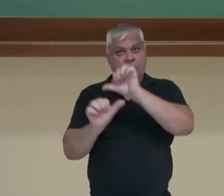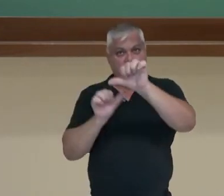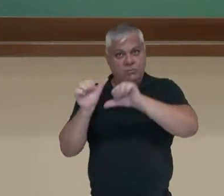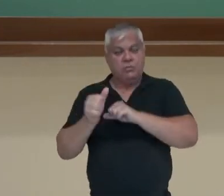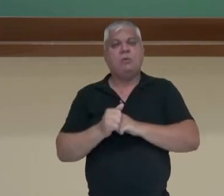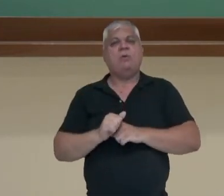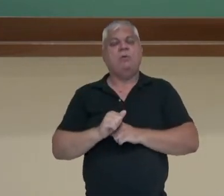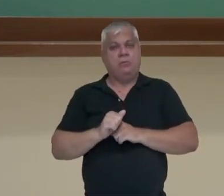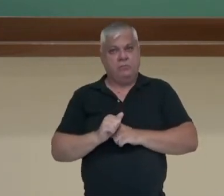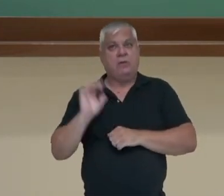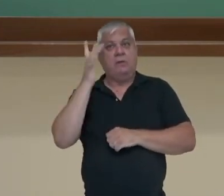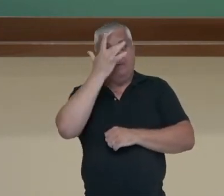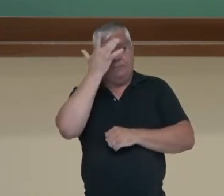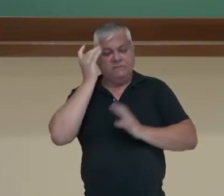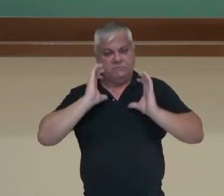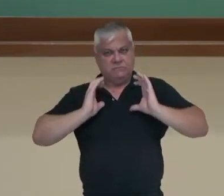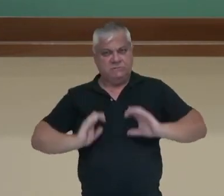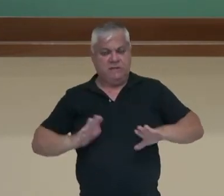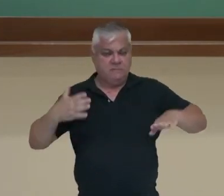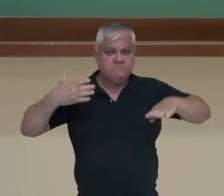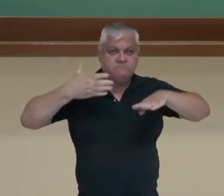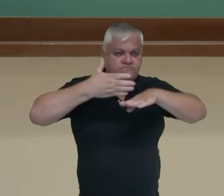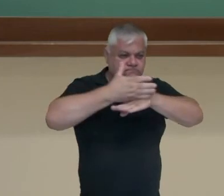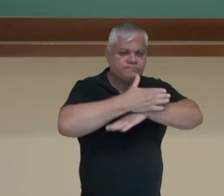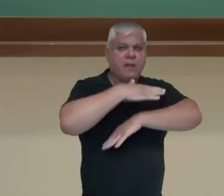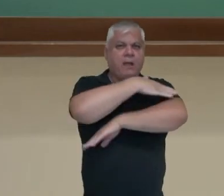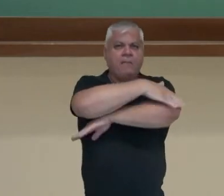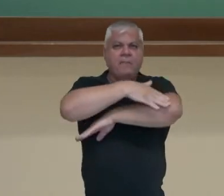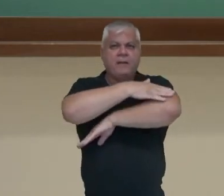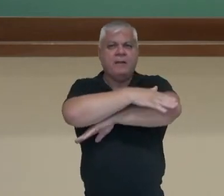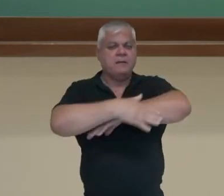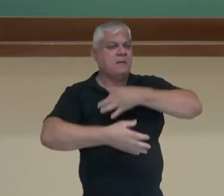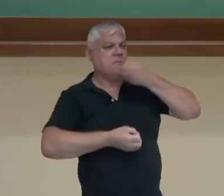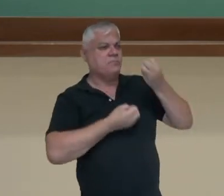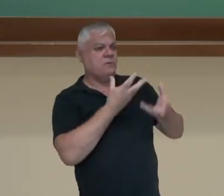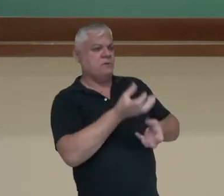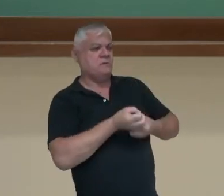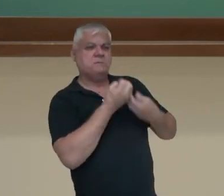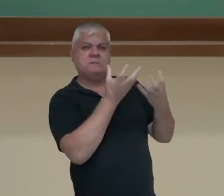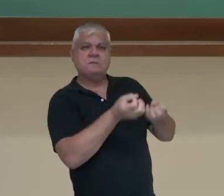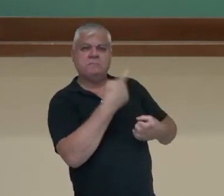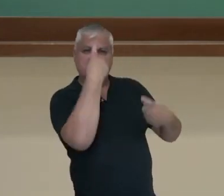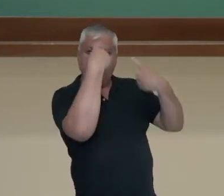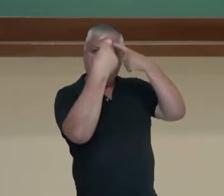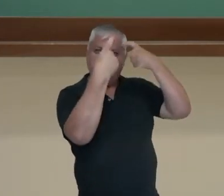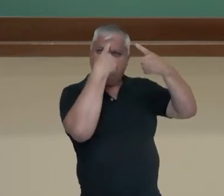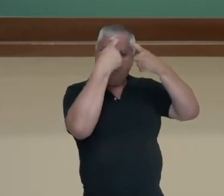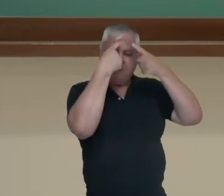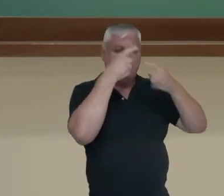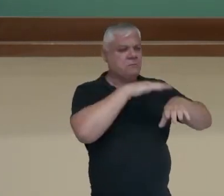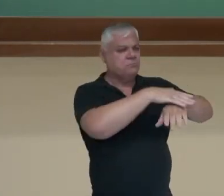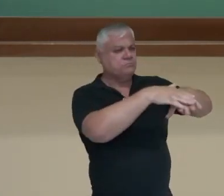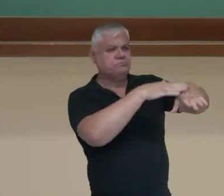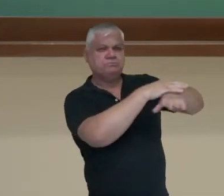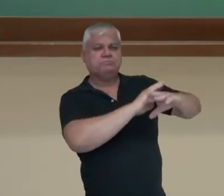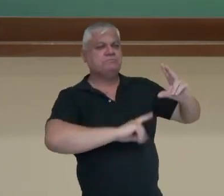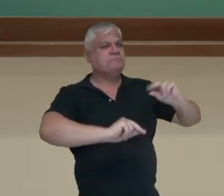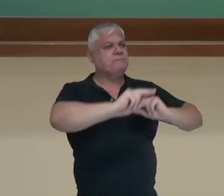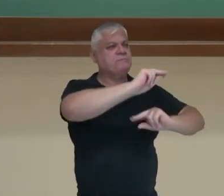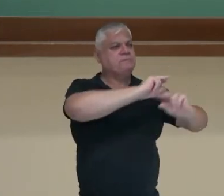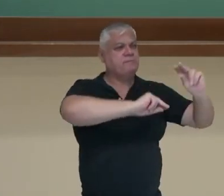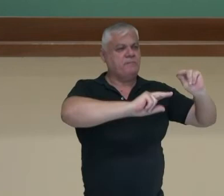lá, o cidadão, em praça, se colocar, né? Colocar as suas ideias, argumentar junto com os iguais, isso é